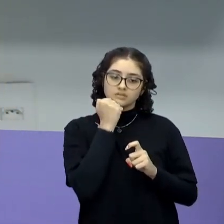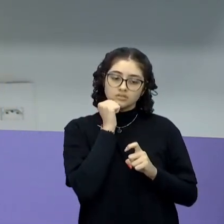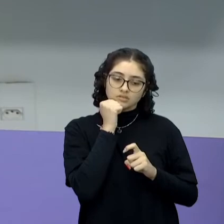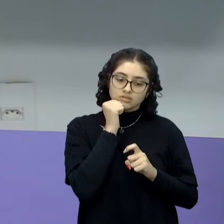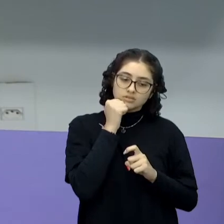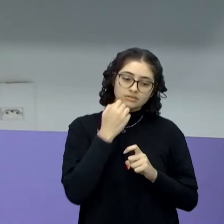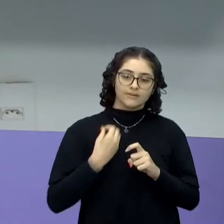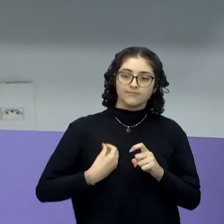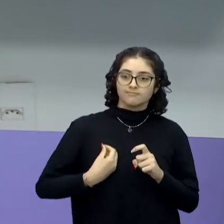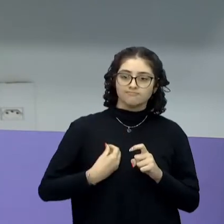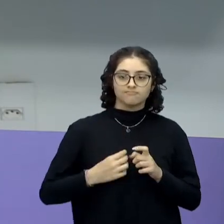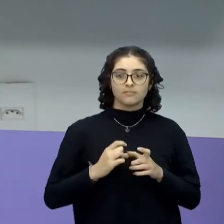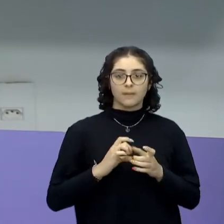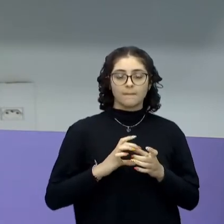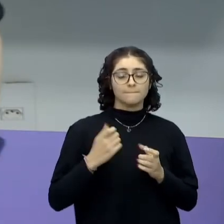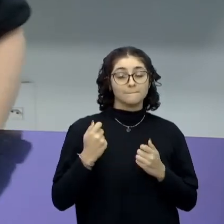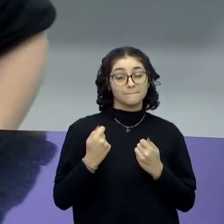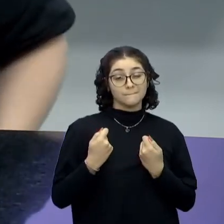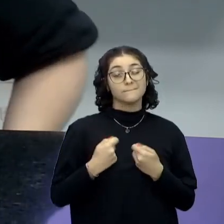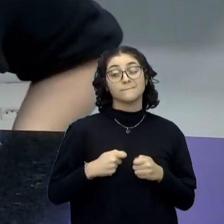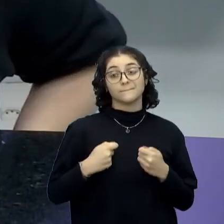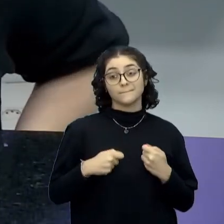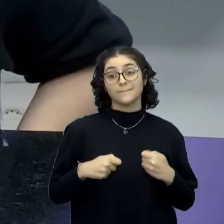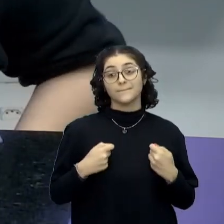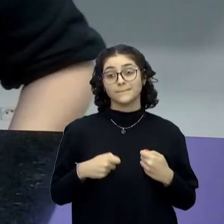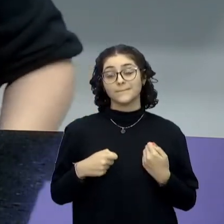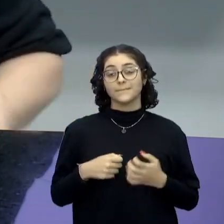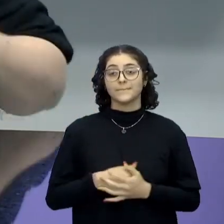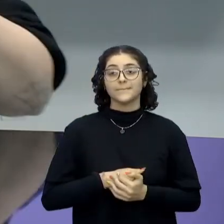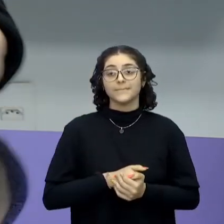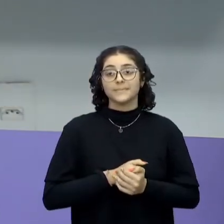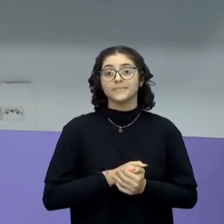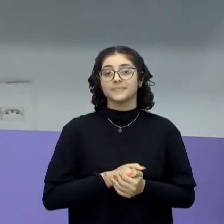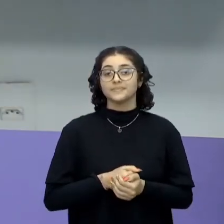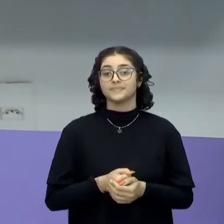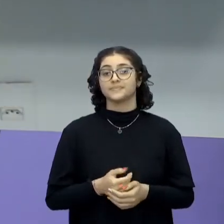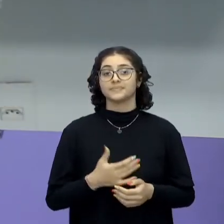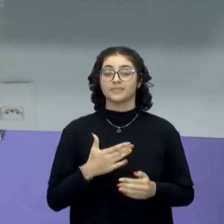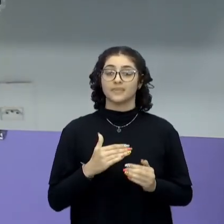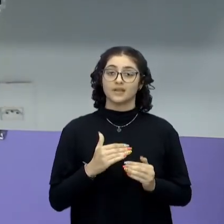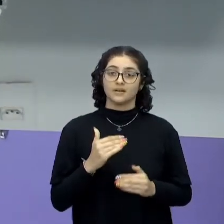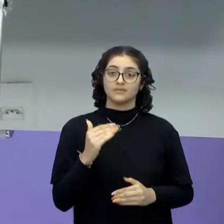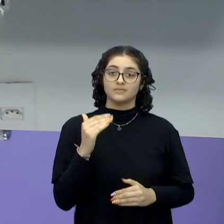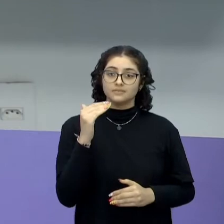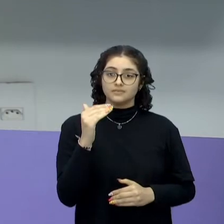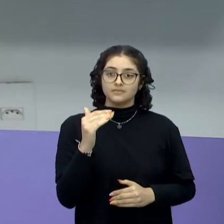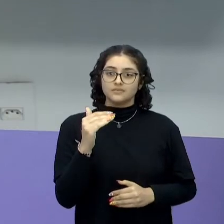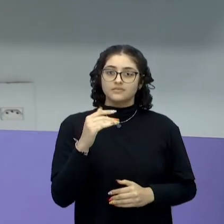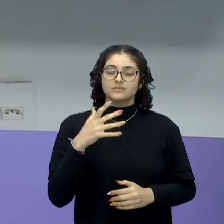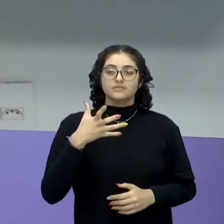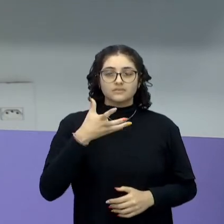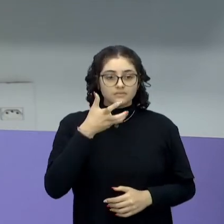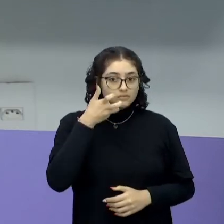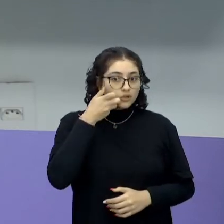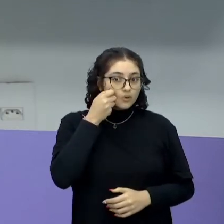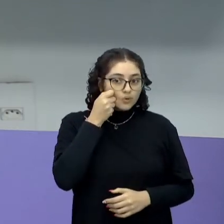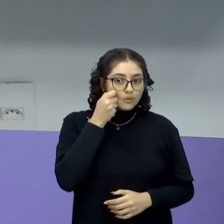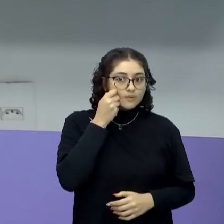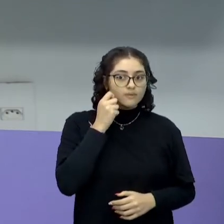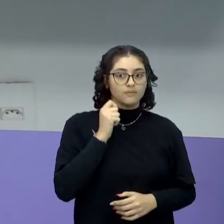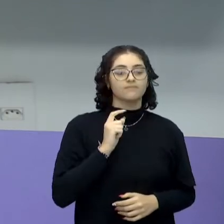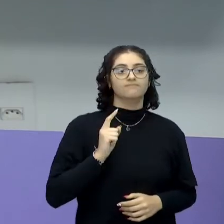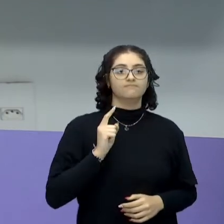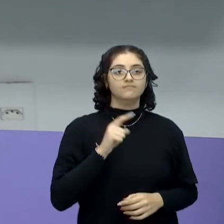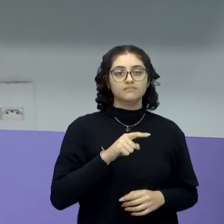a gente encontrou aqui a necessidade, né, de promulgar de adotar essa